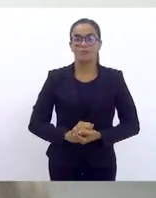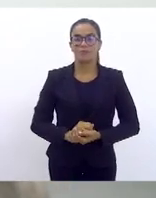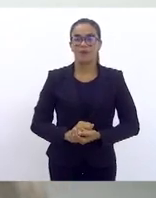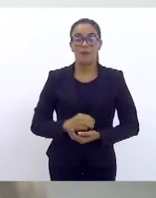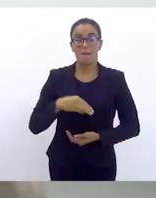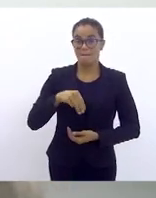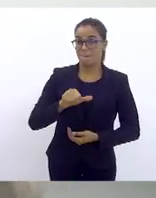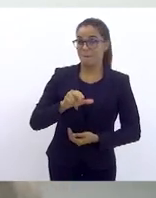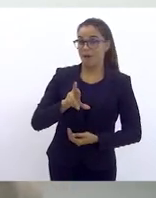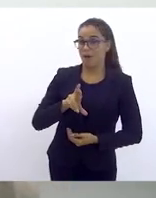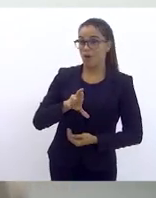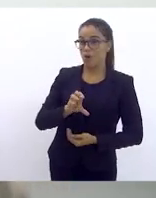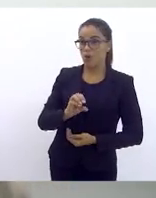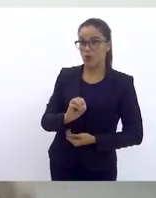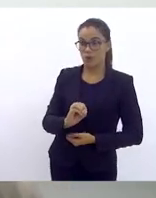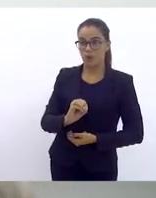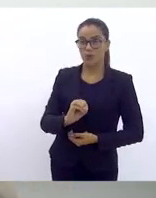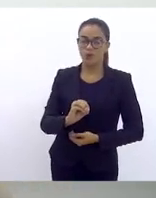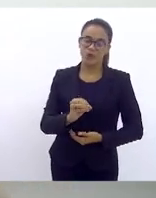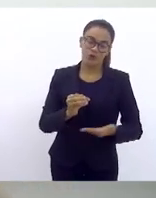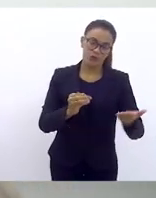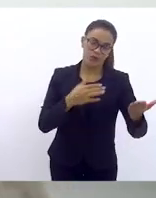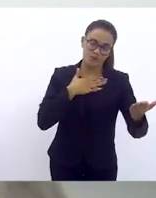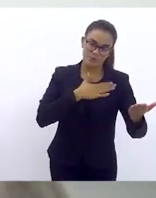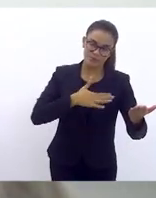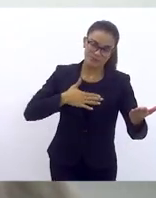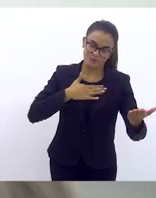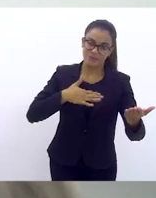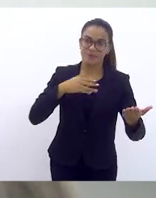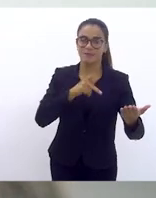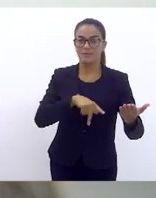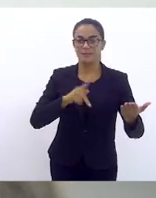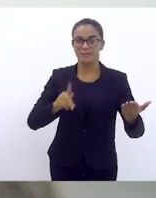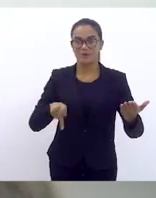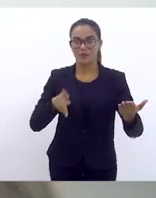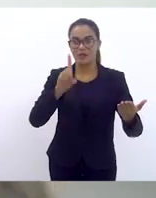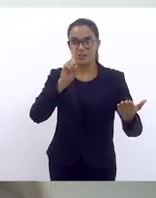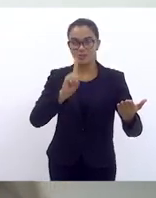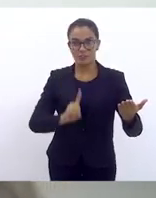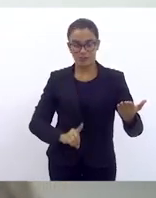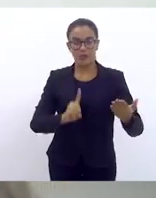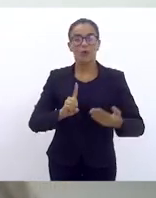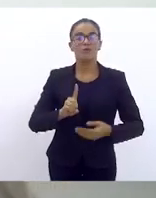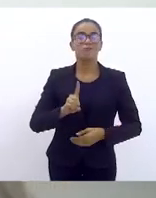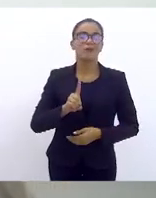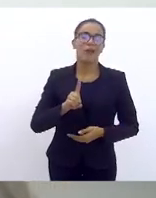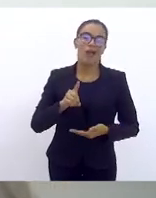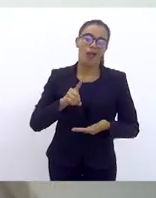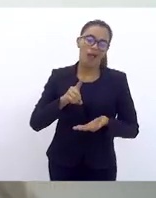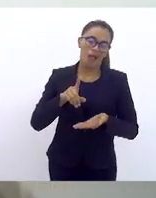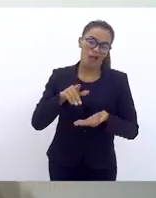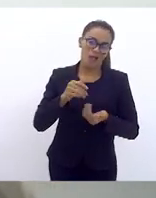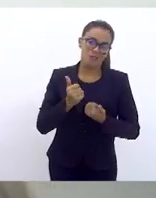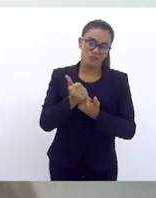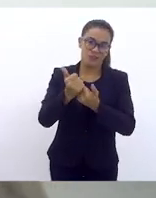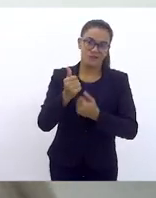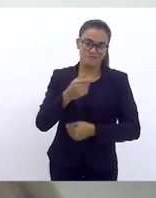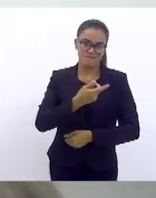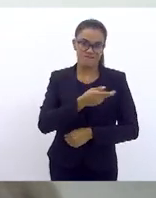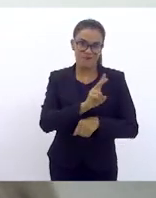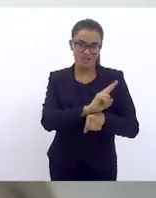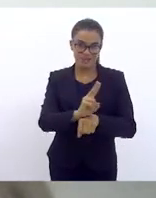do Mauro Osório nosso querido professor diretor da assessoria fiscal do Frederico